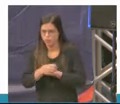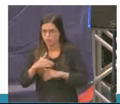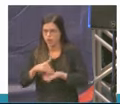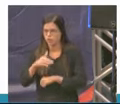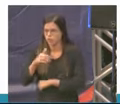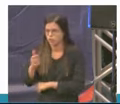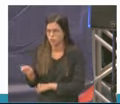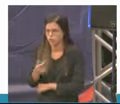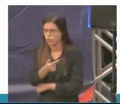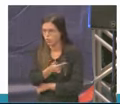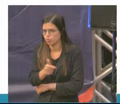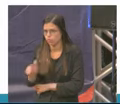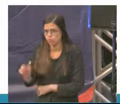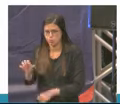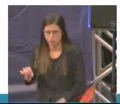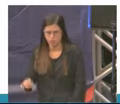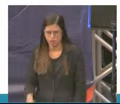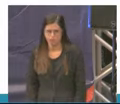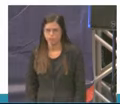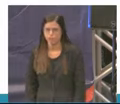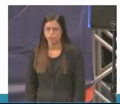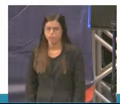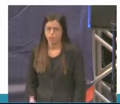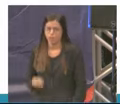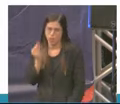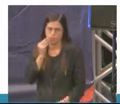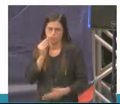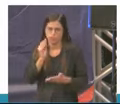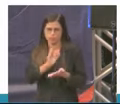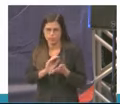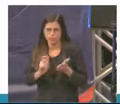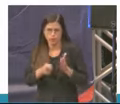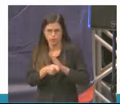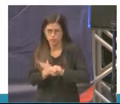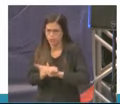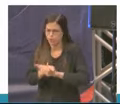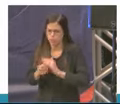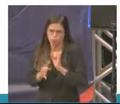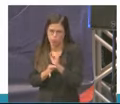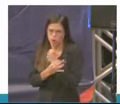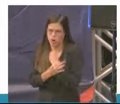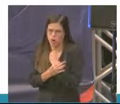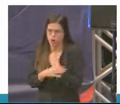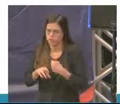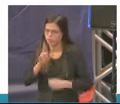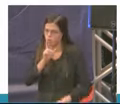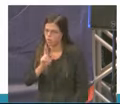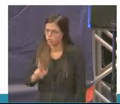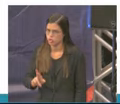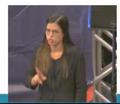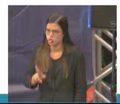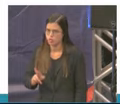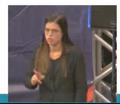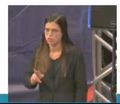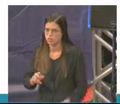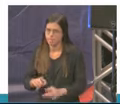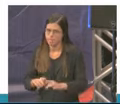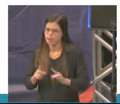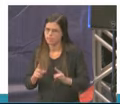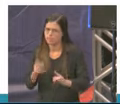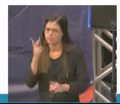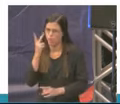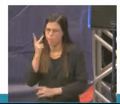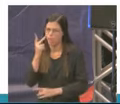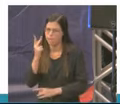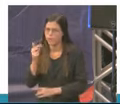reunidos nesse diagrama. Claro que investimento diretamente não garante um resultado na ponta, mas geralmente garante.